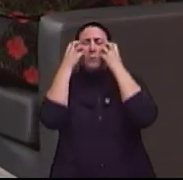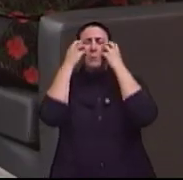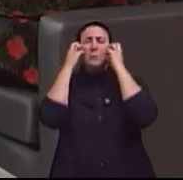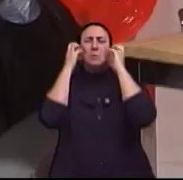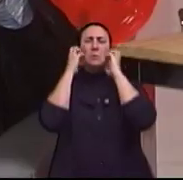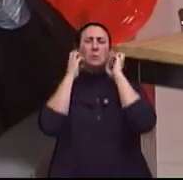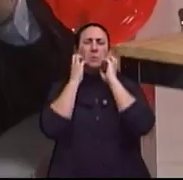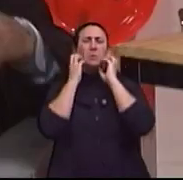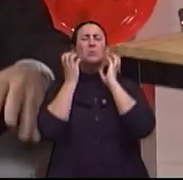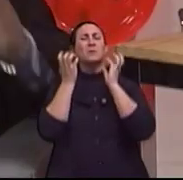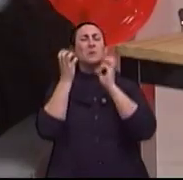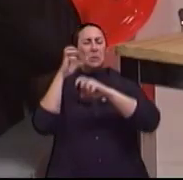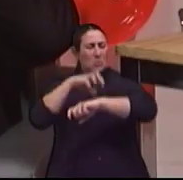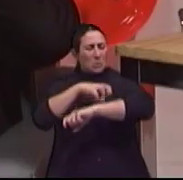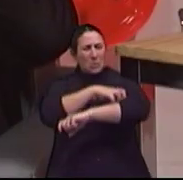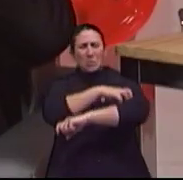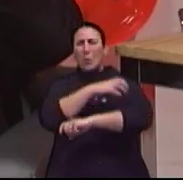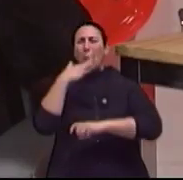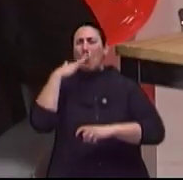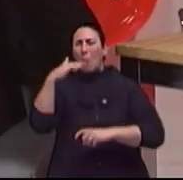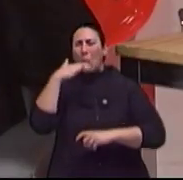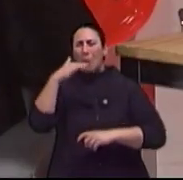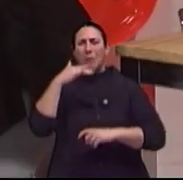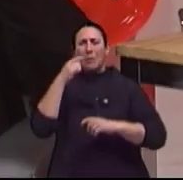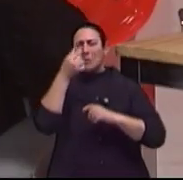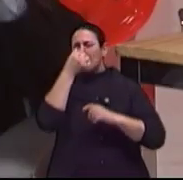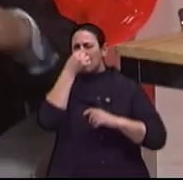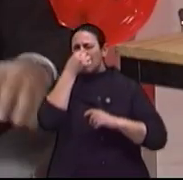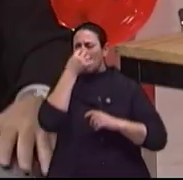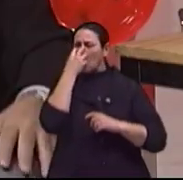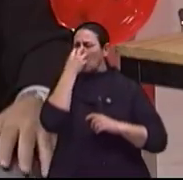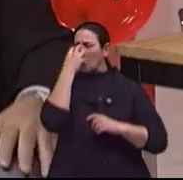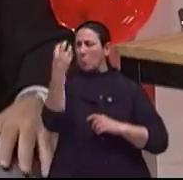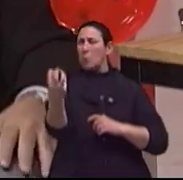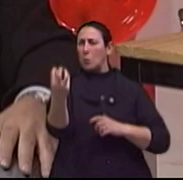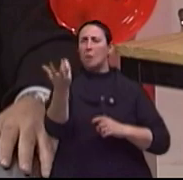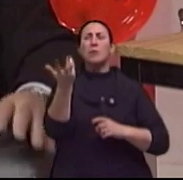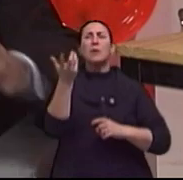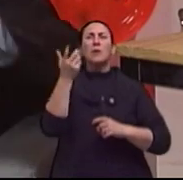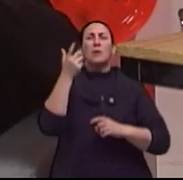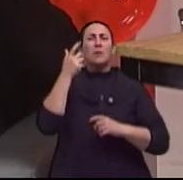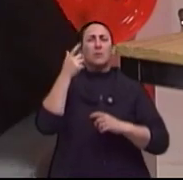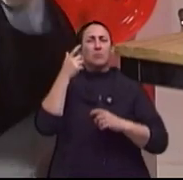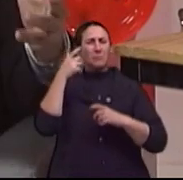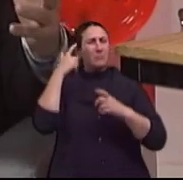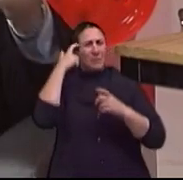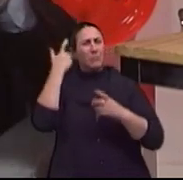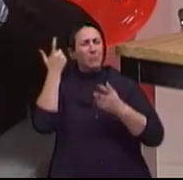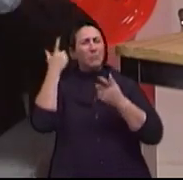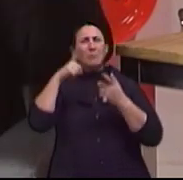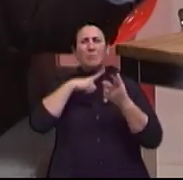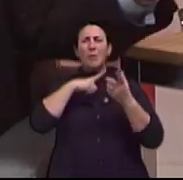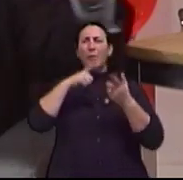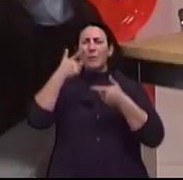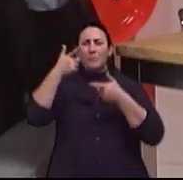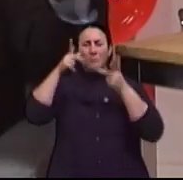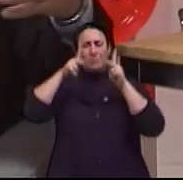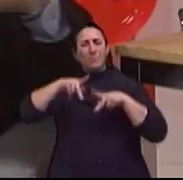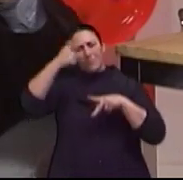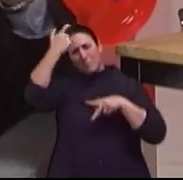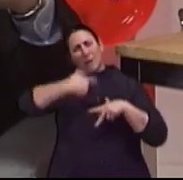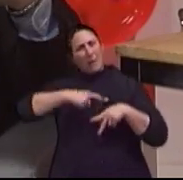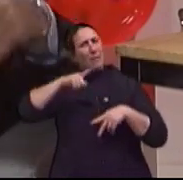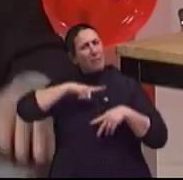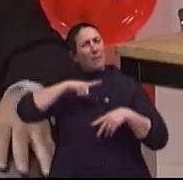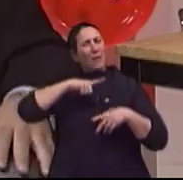e colo várias cores e nariz avantajado daquelas rosas inestéticas até sobre ponto de vista